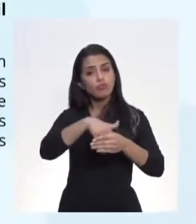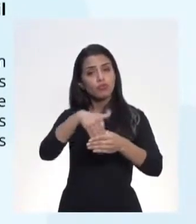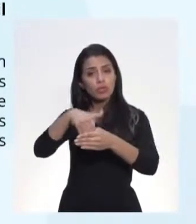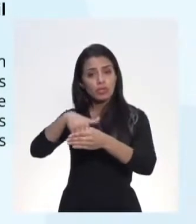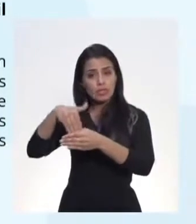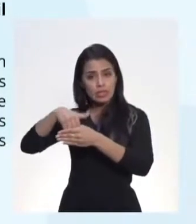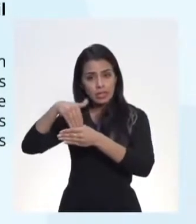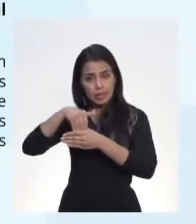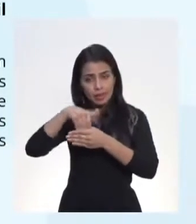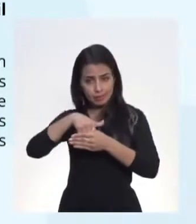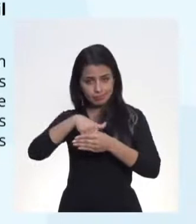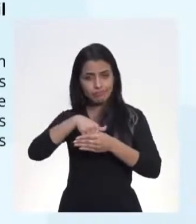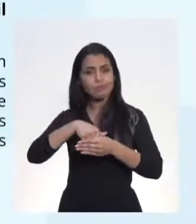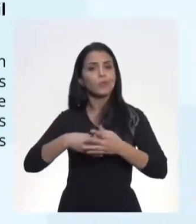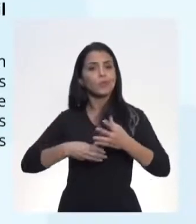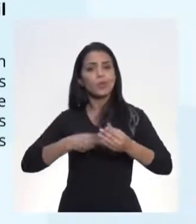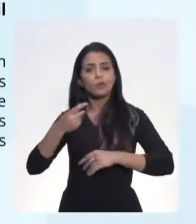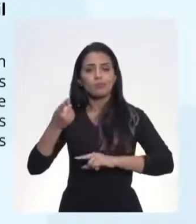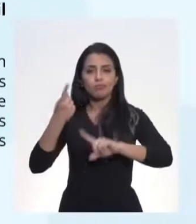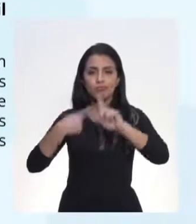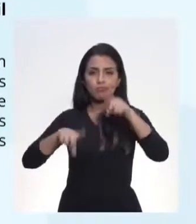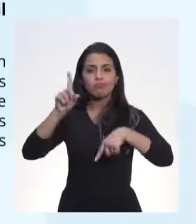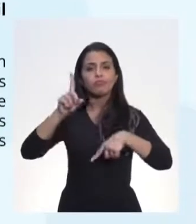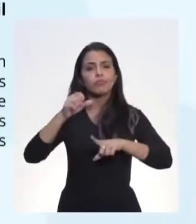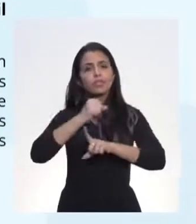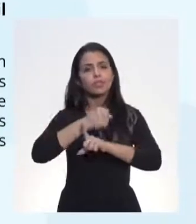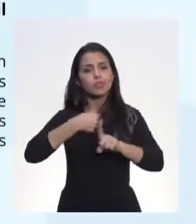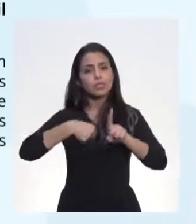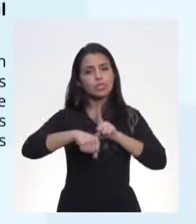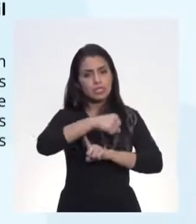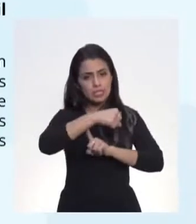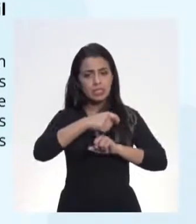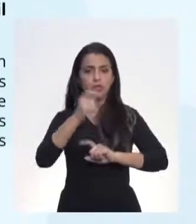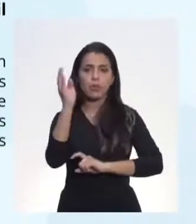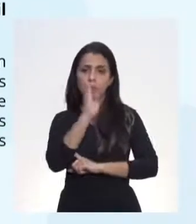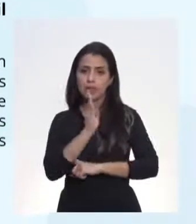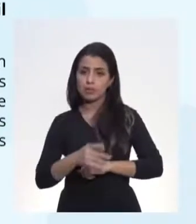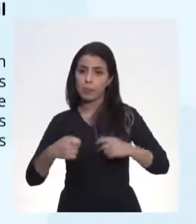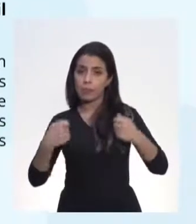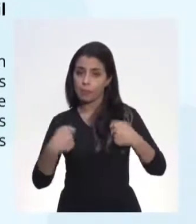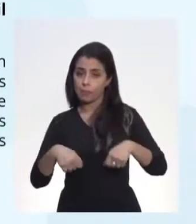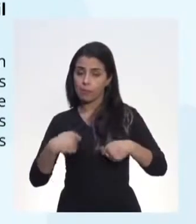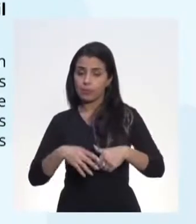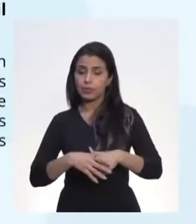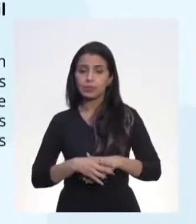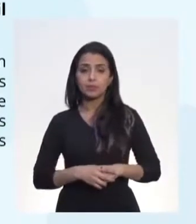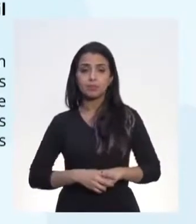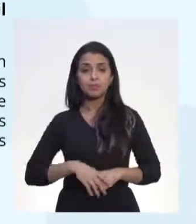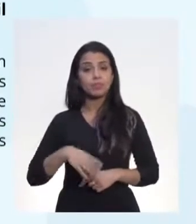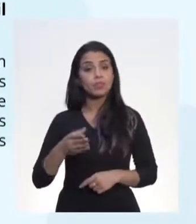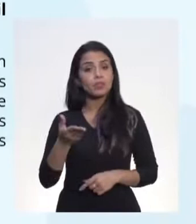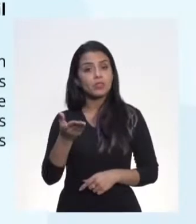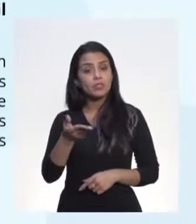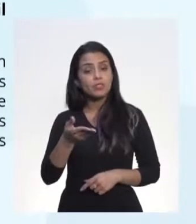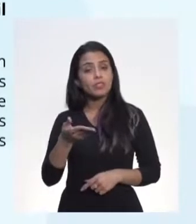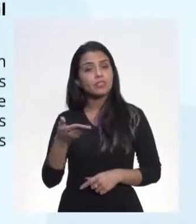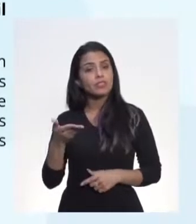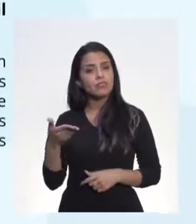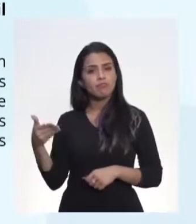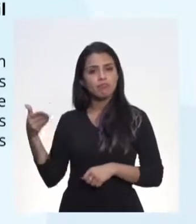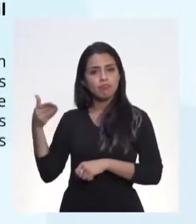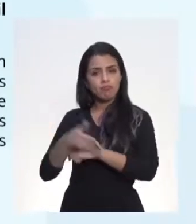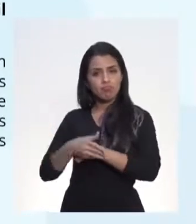conquista um meio para promover as transformações sociais de que o Brasil necessita. Então, se vocês jogam lá no Google,